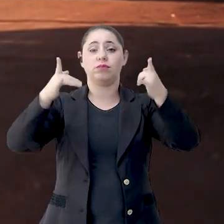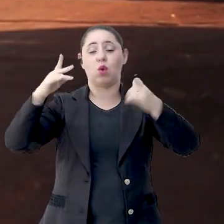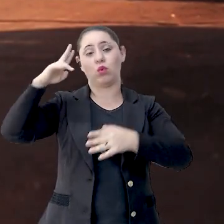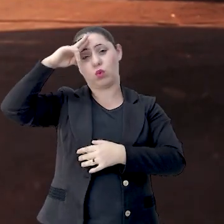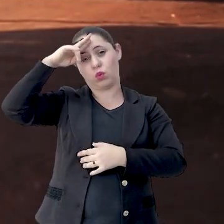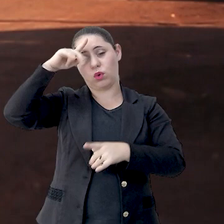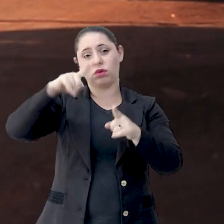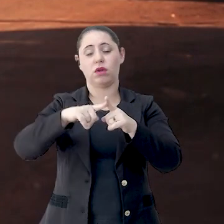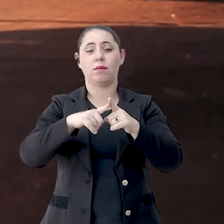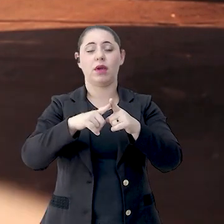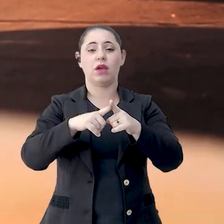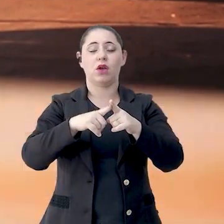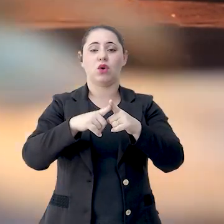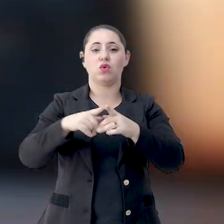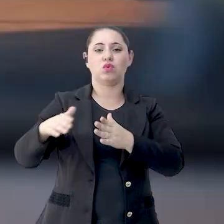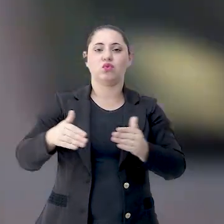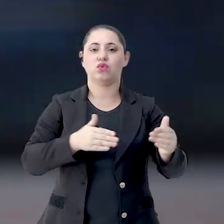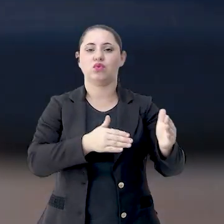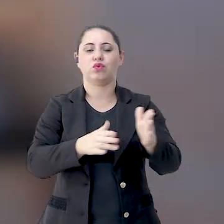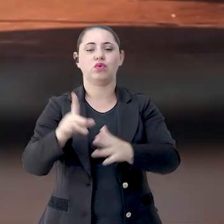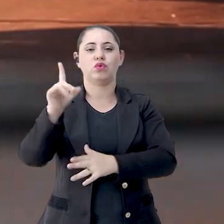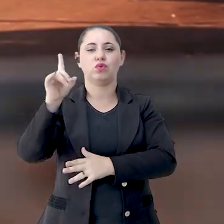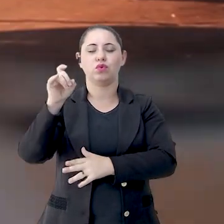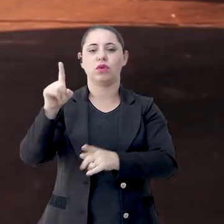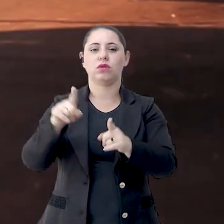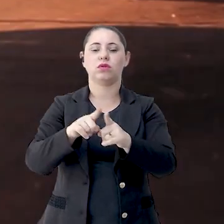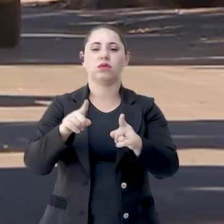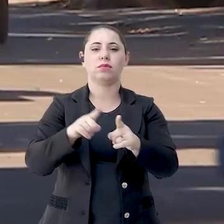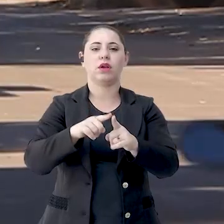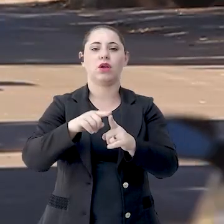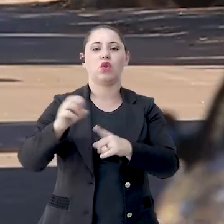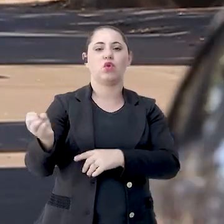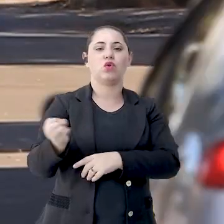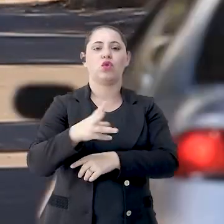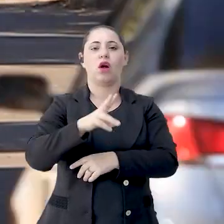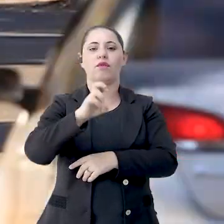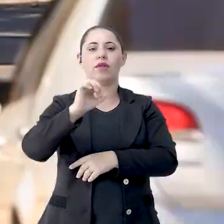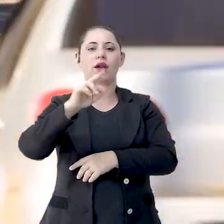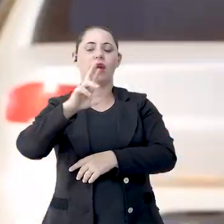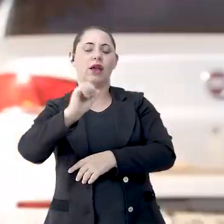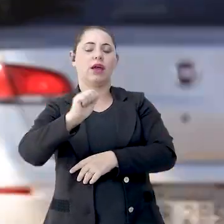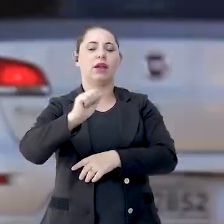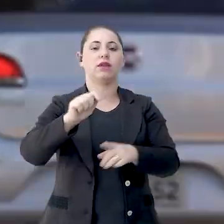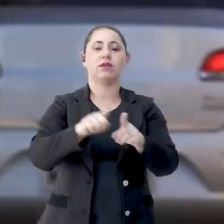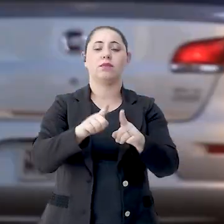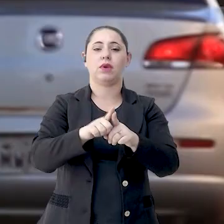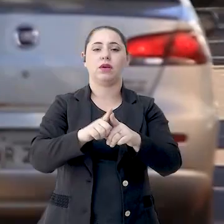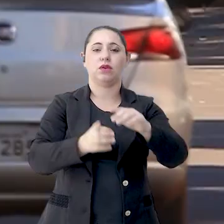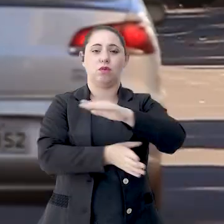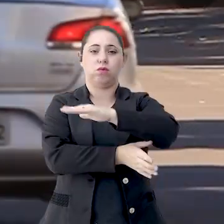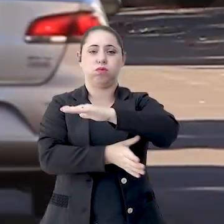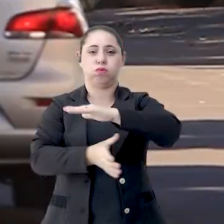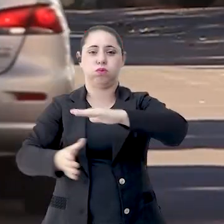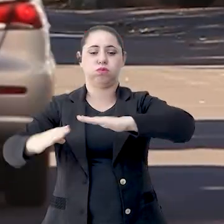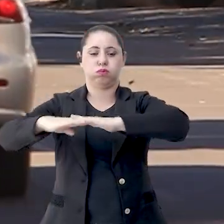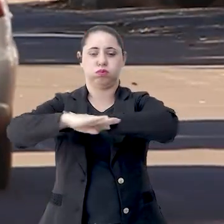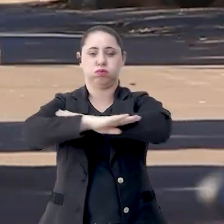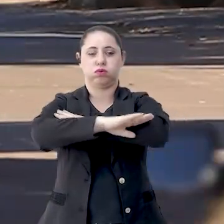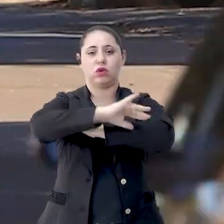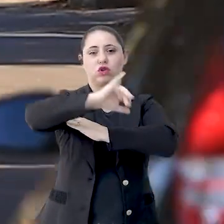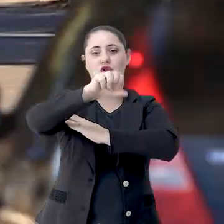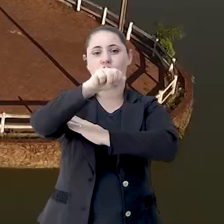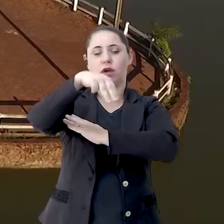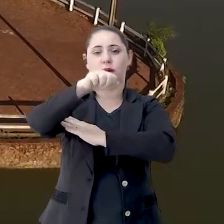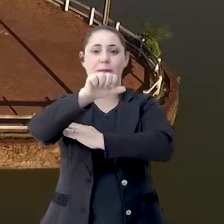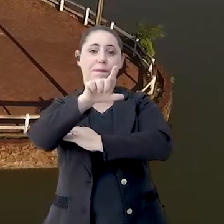no assentamento Nova Era Itamaraty foi construída, drenagem e pavimentação da Avenida Jamil Saldanha Dese foi